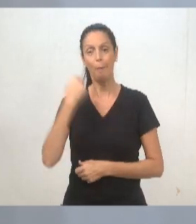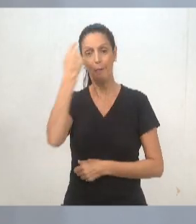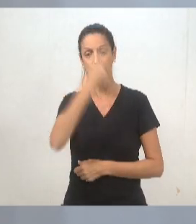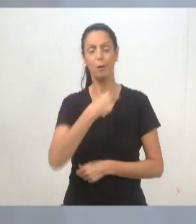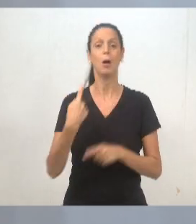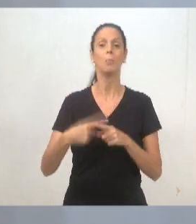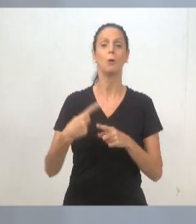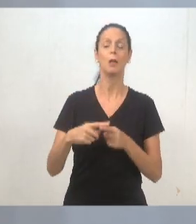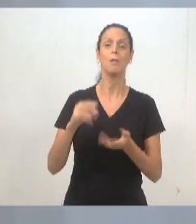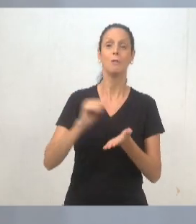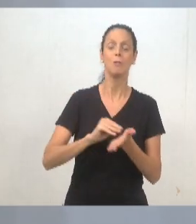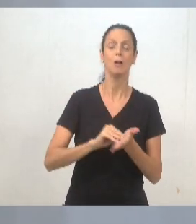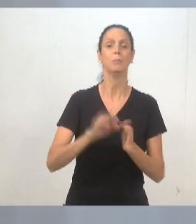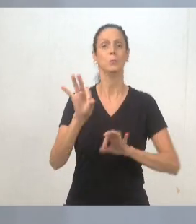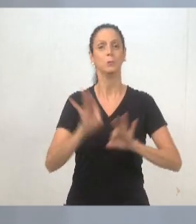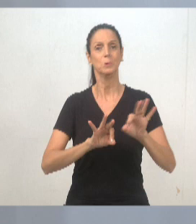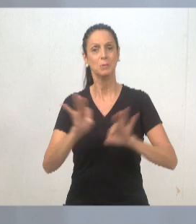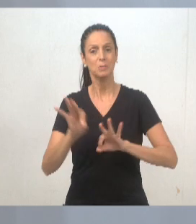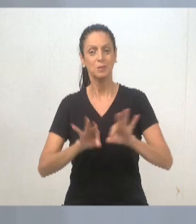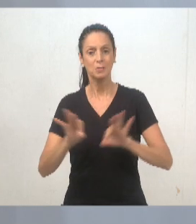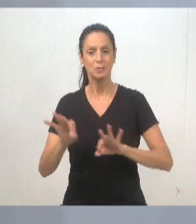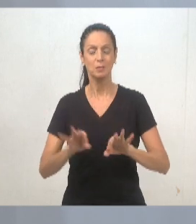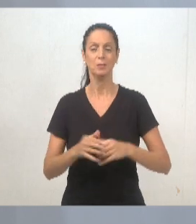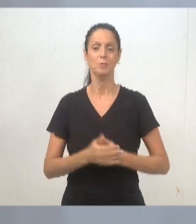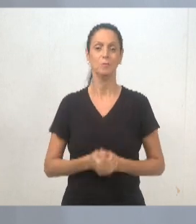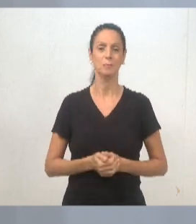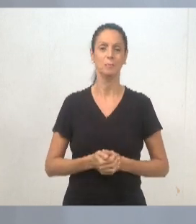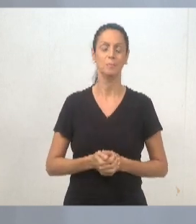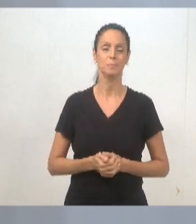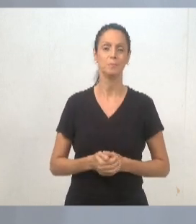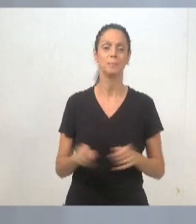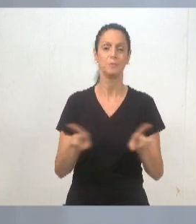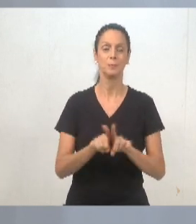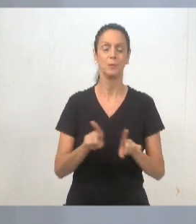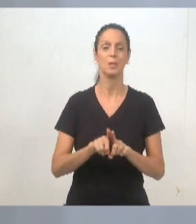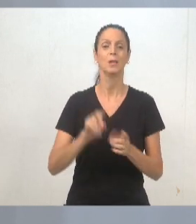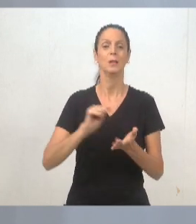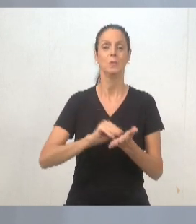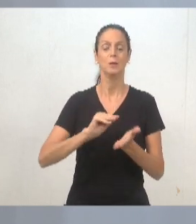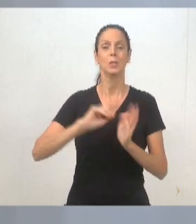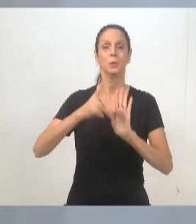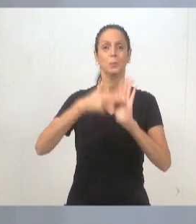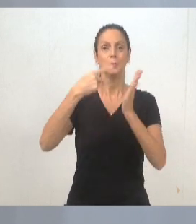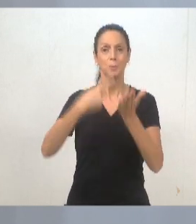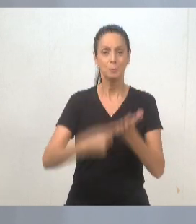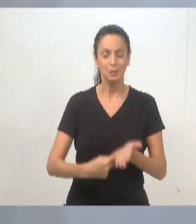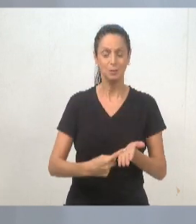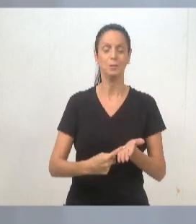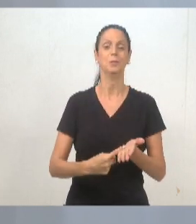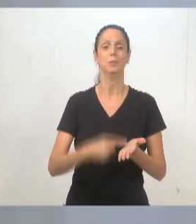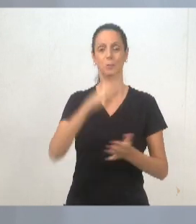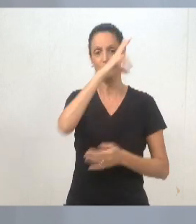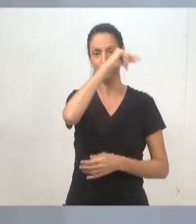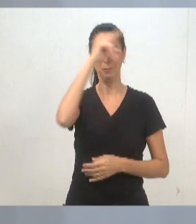faltando gestão, está faltando organização e está faltando, sobretudo, compromisso público contra